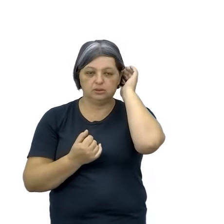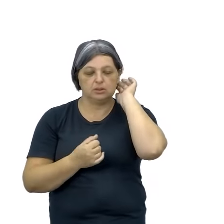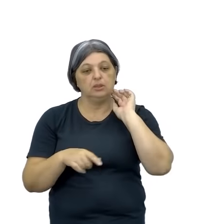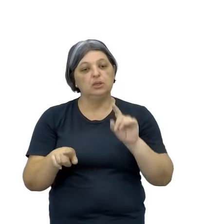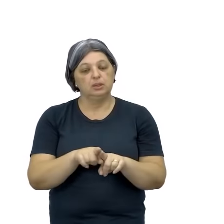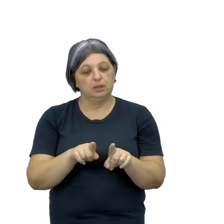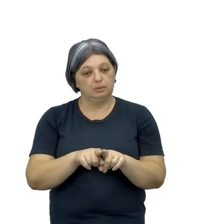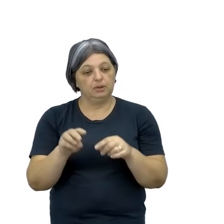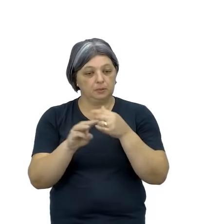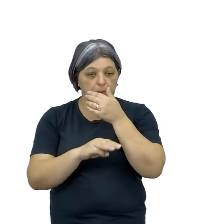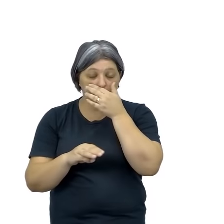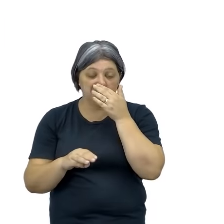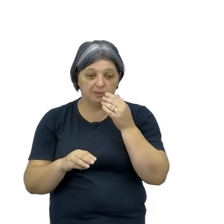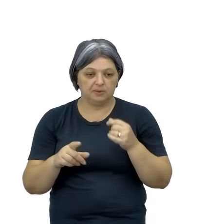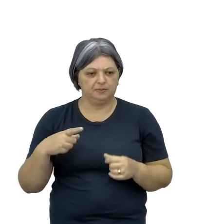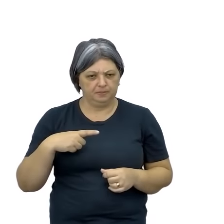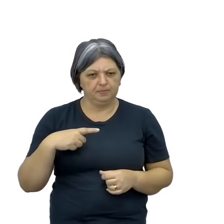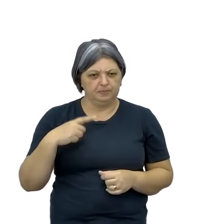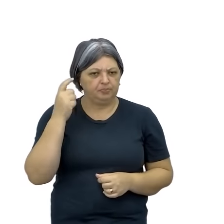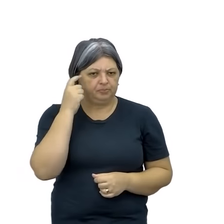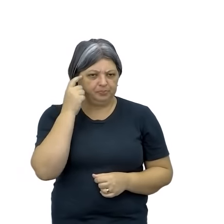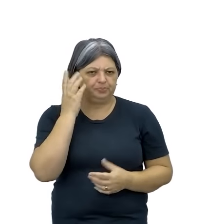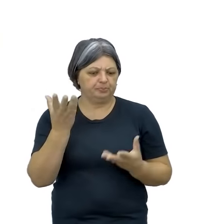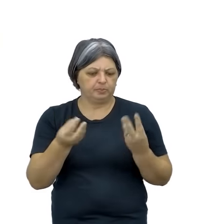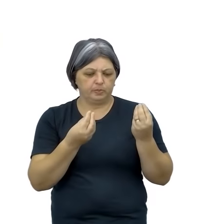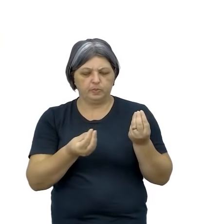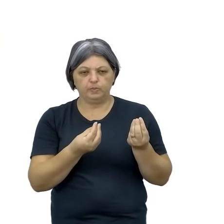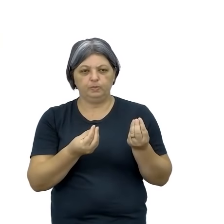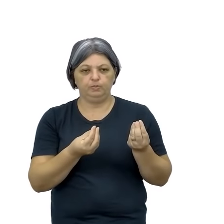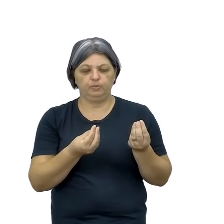em que eu tenho já em mente aquilo que eu posso